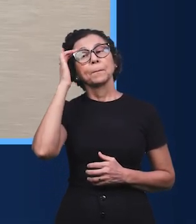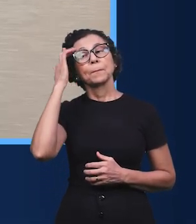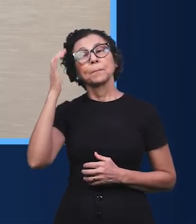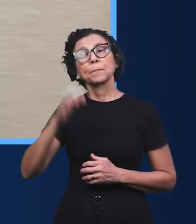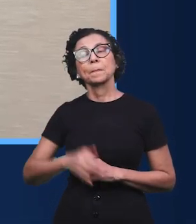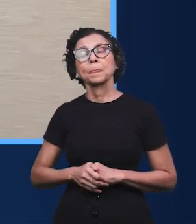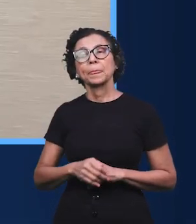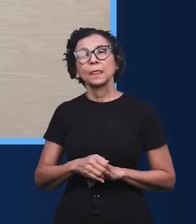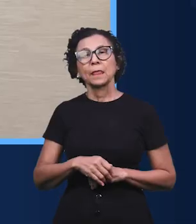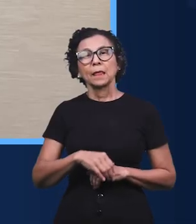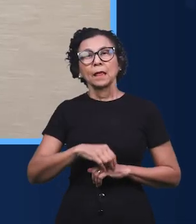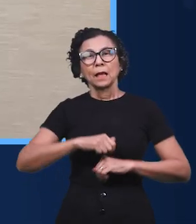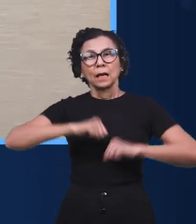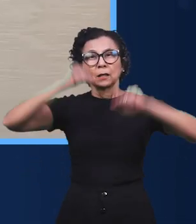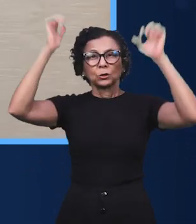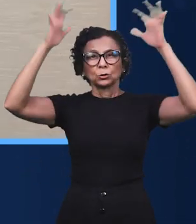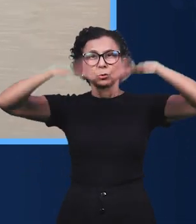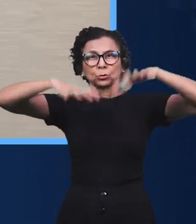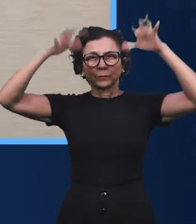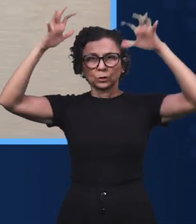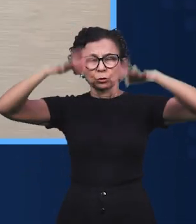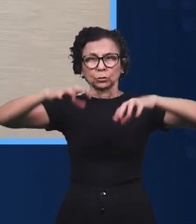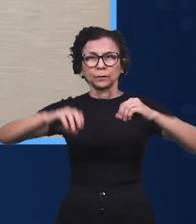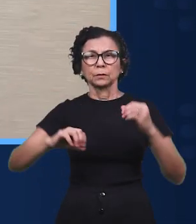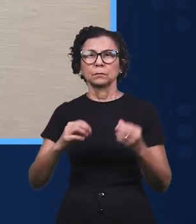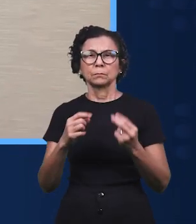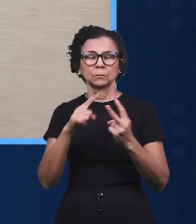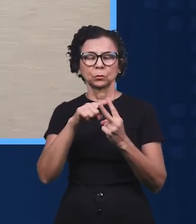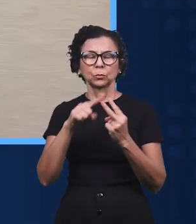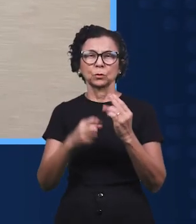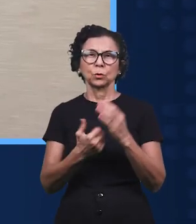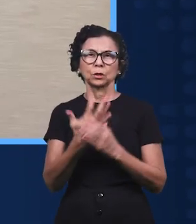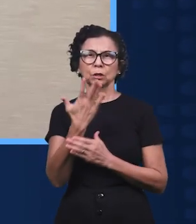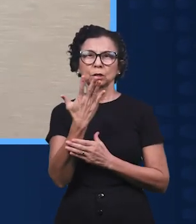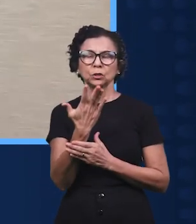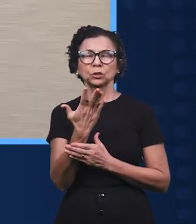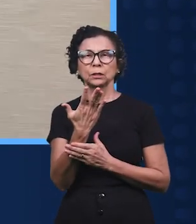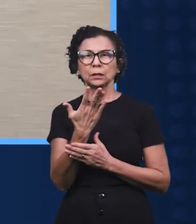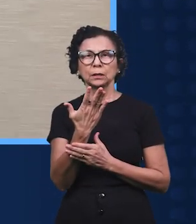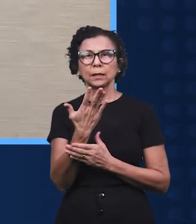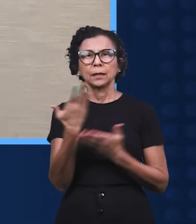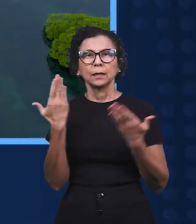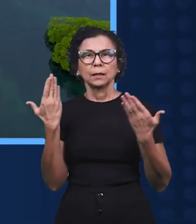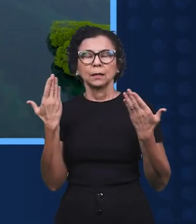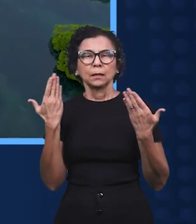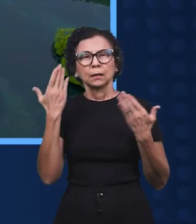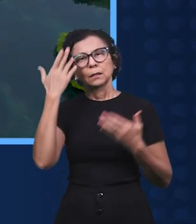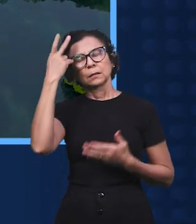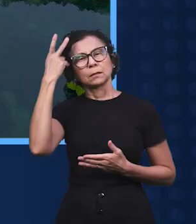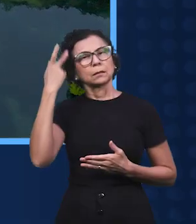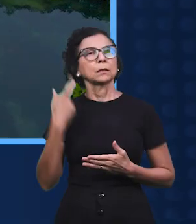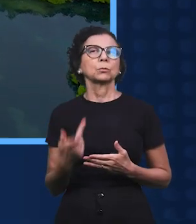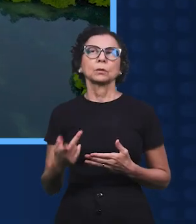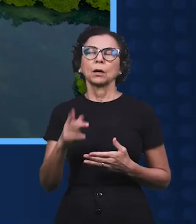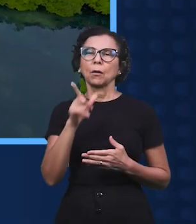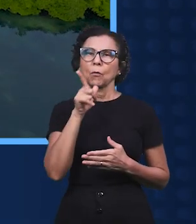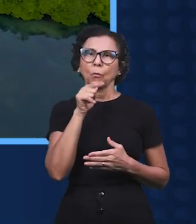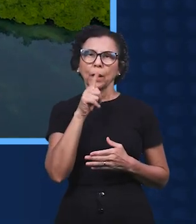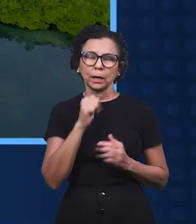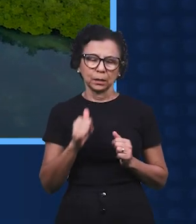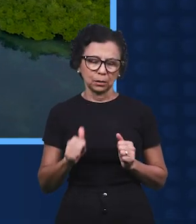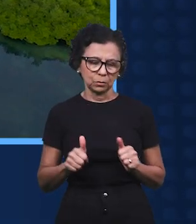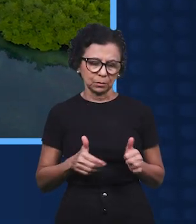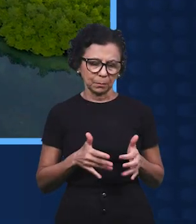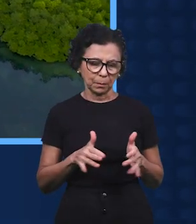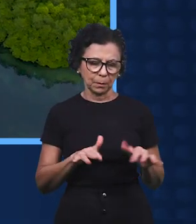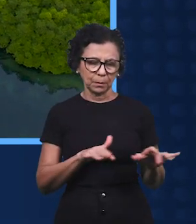verdade, a enchente ela tem duas origens, né? A origem natural, em que existem rios que ele tem ali